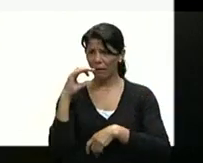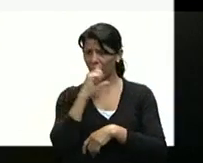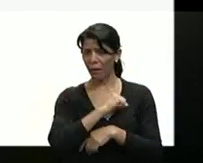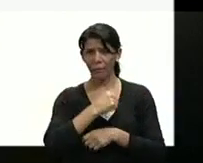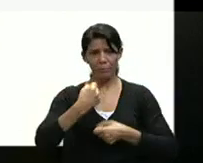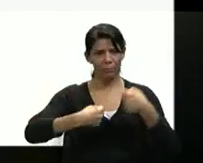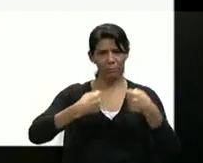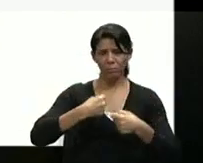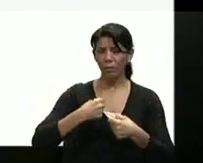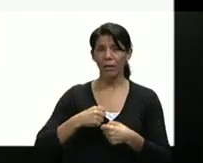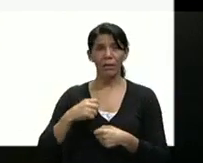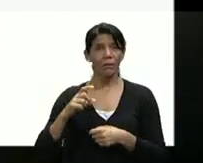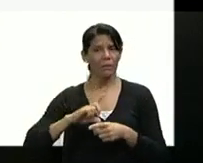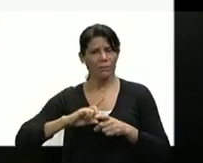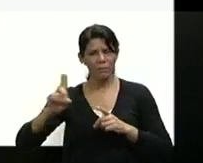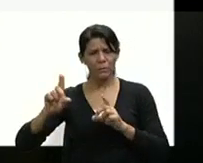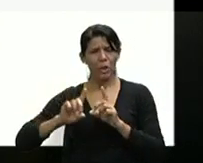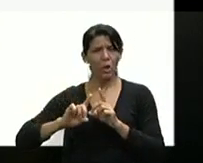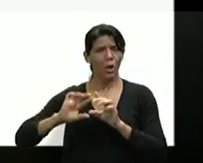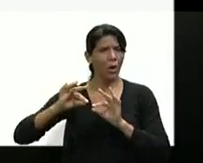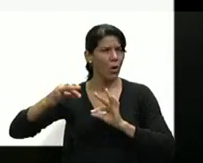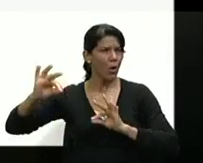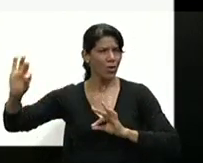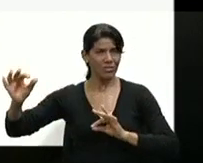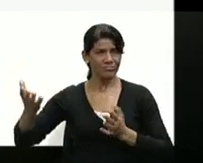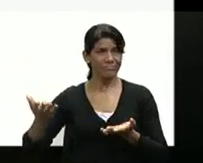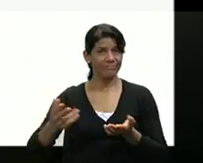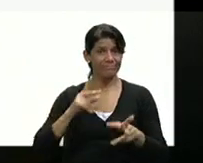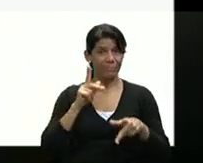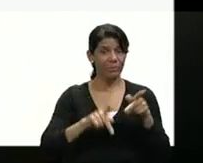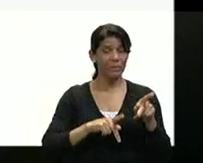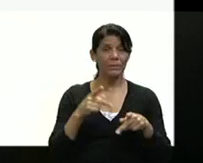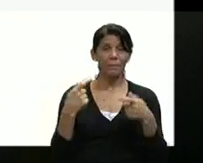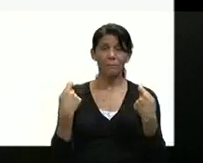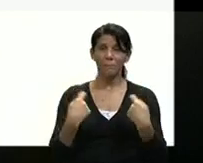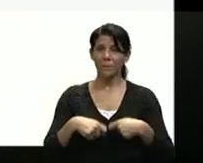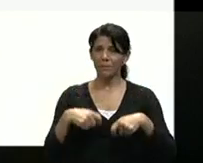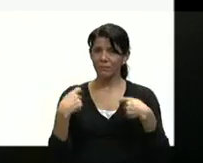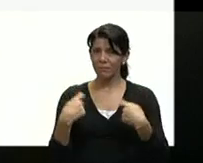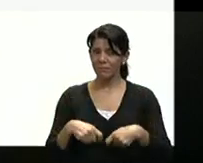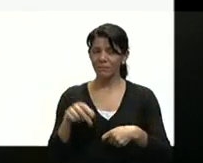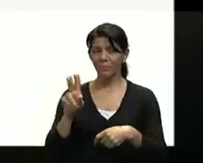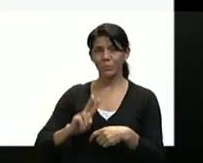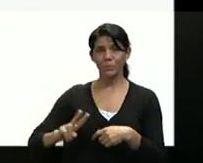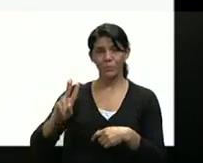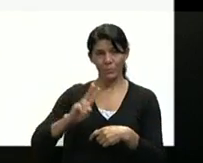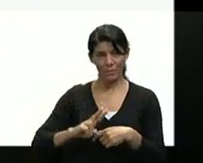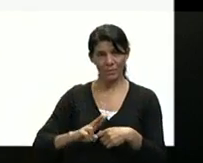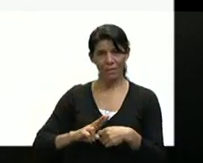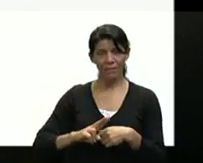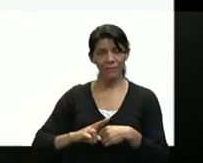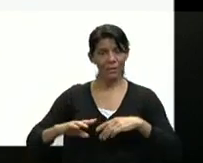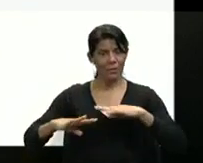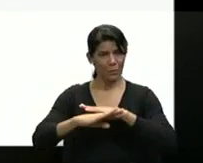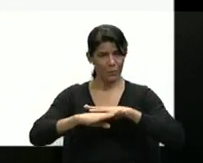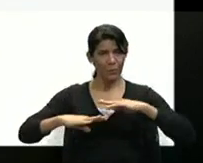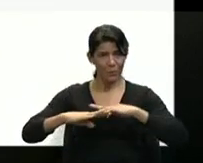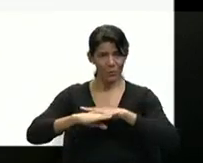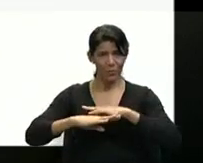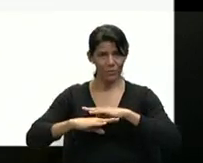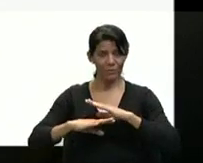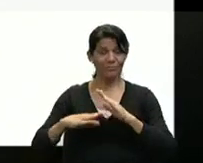em distâncias cada vez maiores, como a população ela precisa utilizar as vias públicas,